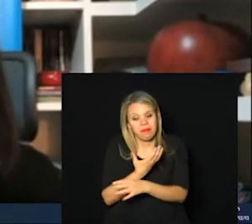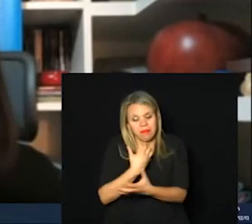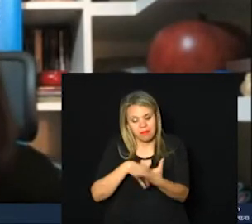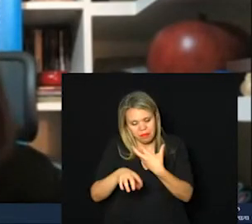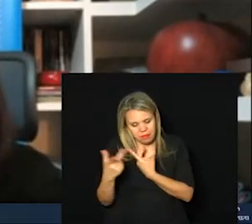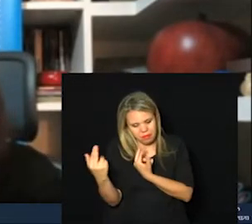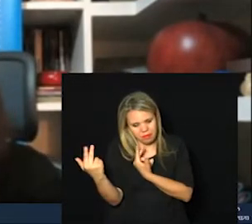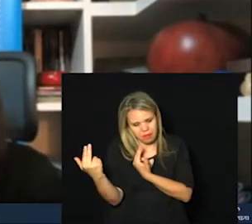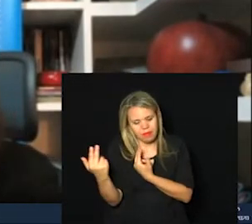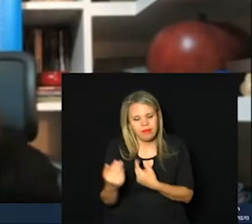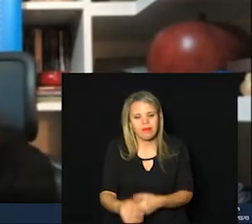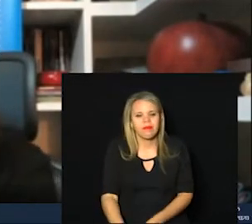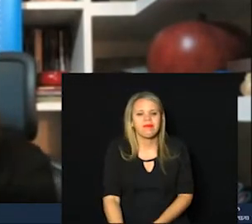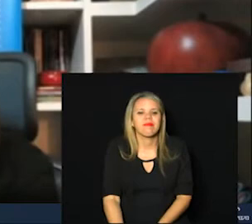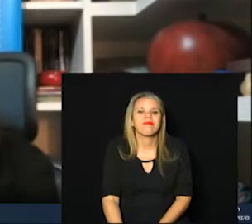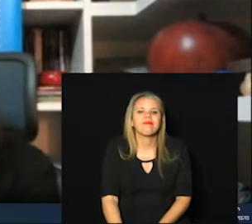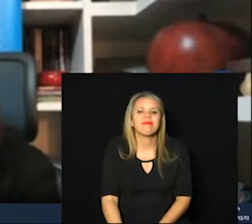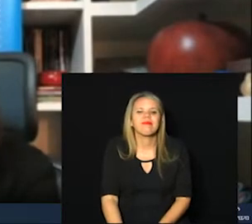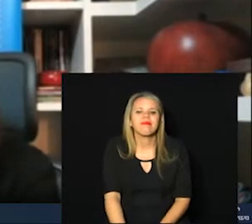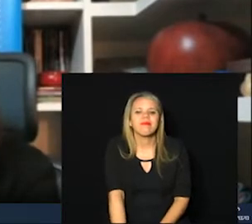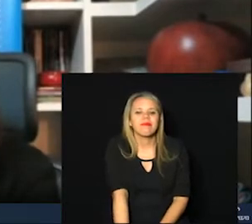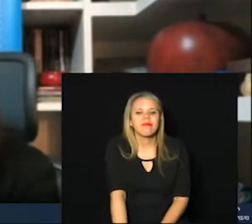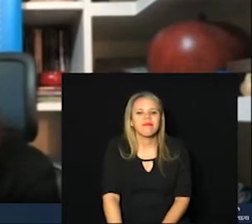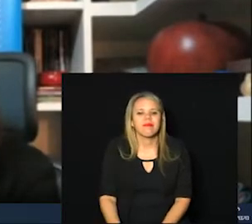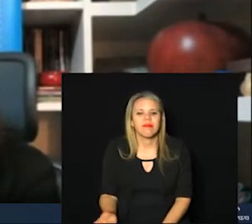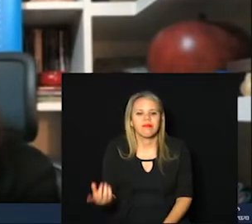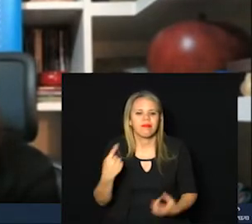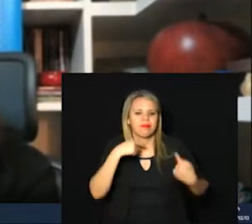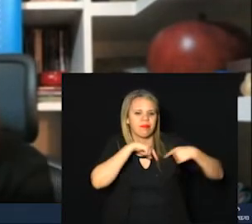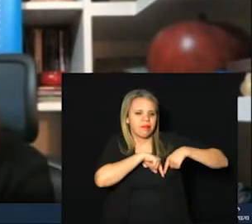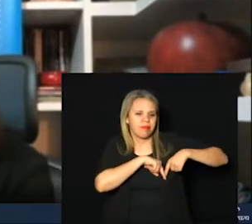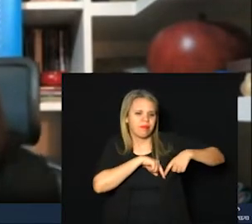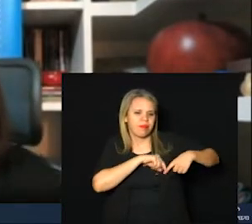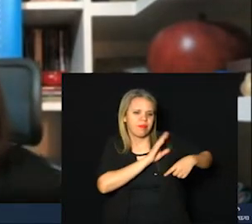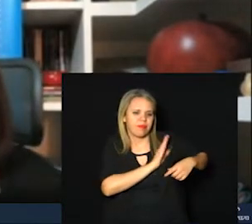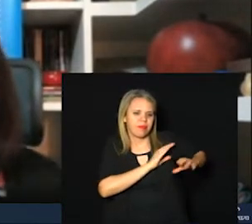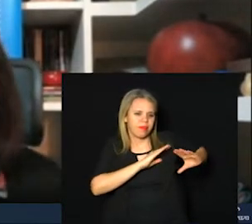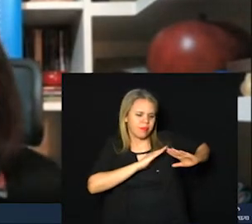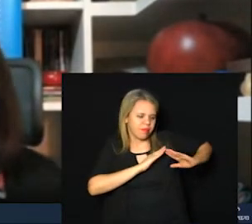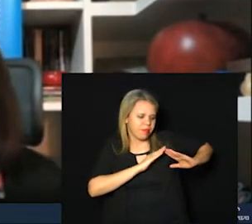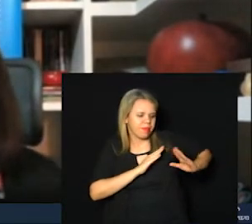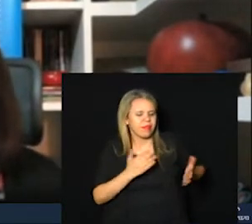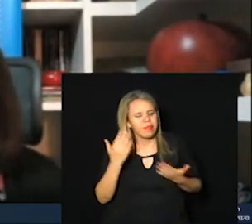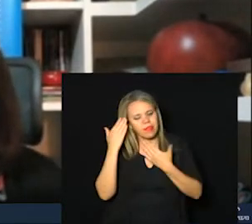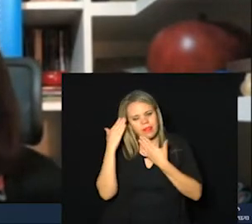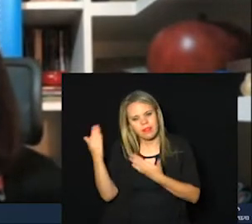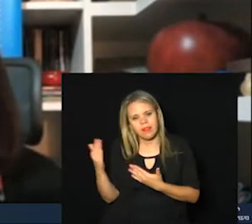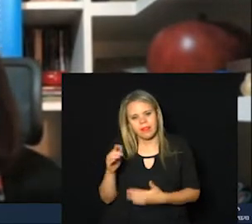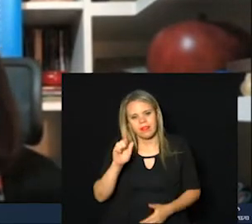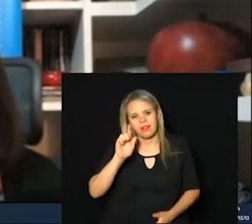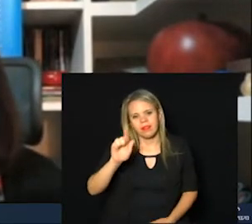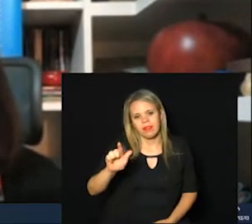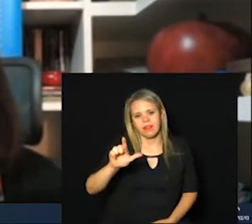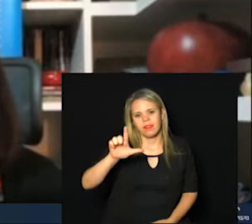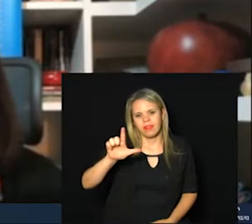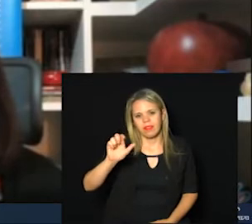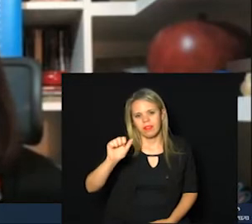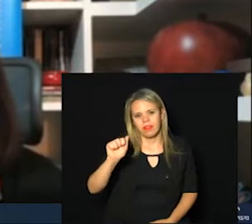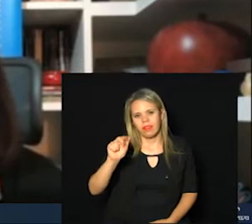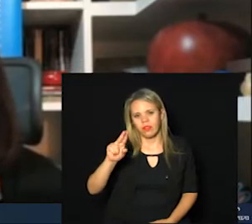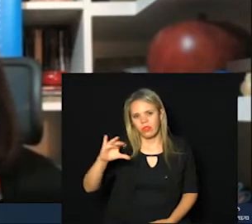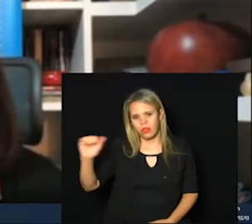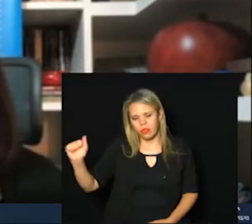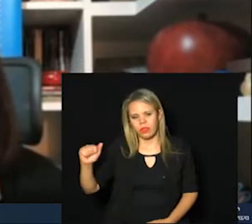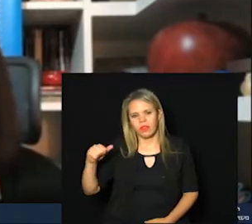recíproca. Obrigada, viu? Você mora no meu coração. Obrigada mesmo. A Gláucia, nós acompanhamos toda